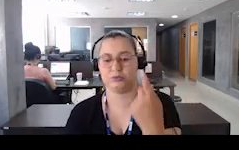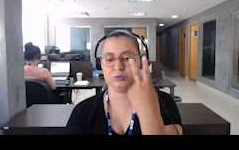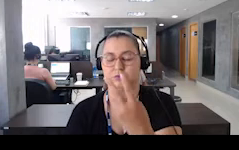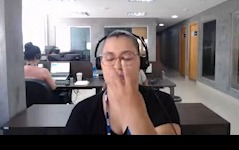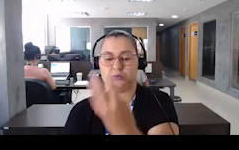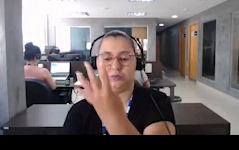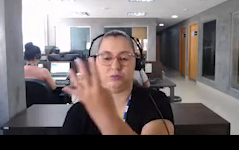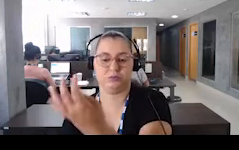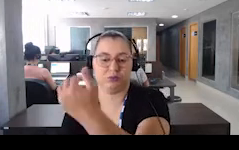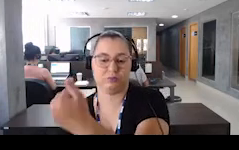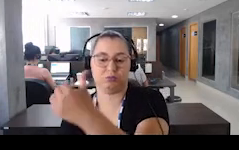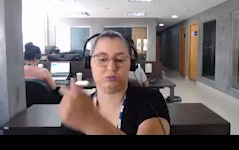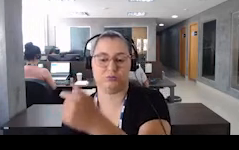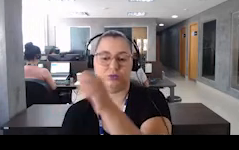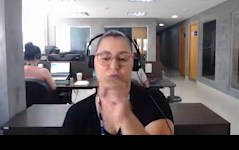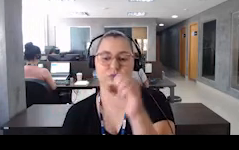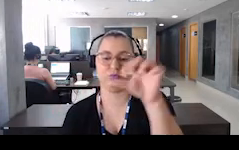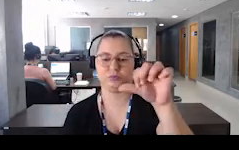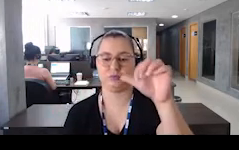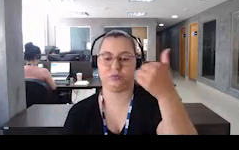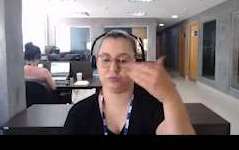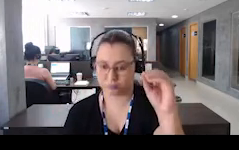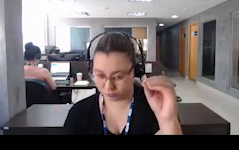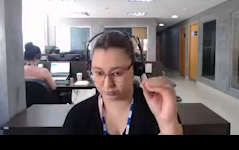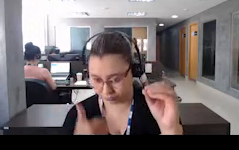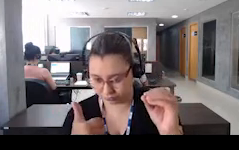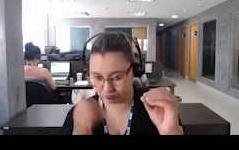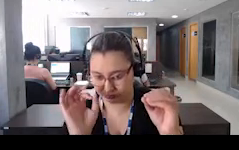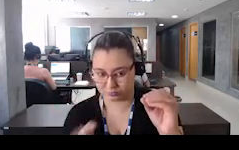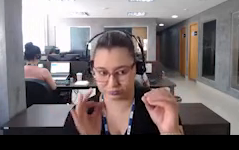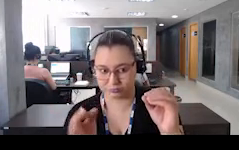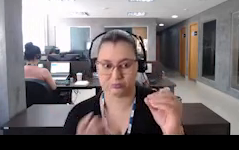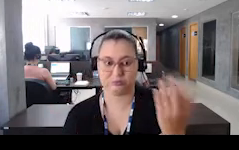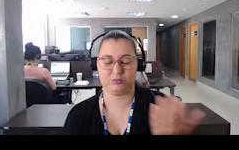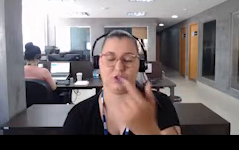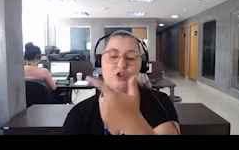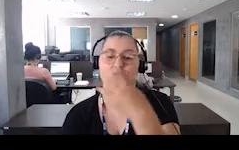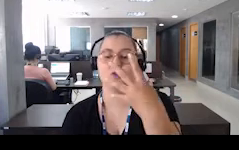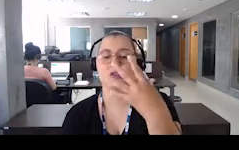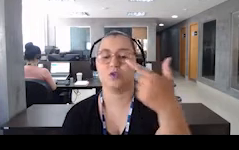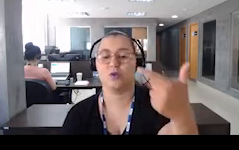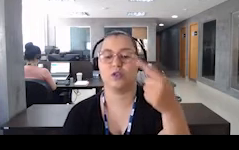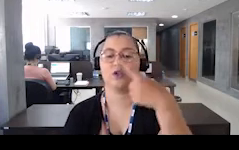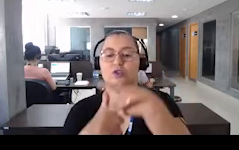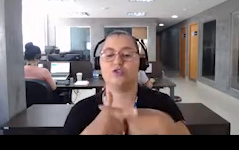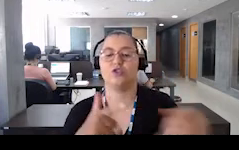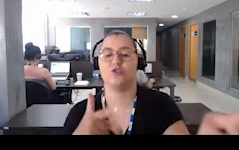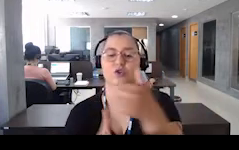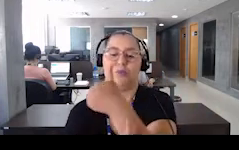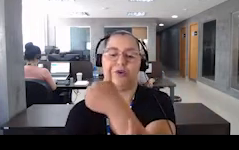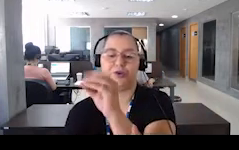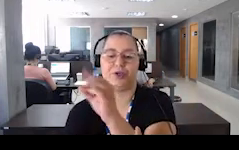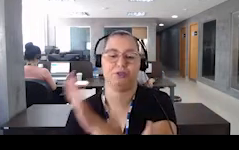vamos lá, 1, 2, 3, 4, 5, 6, 7, 8, 9, 10. Então a continha é bem simples, né? Então a